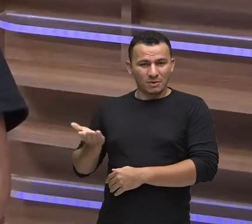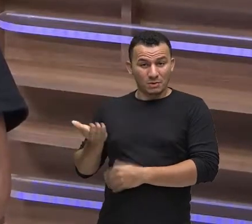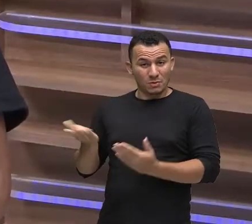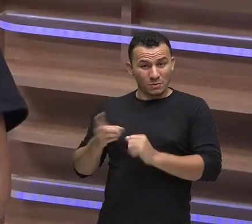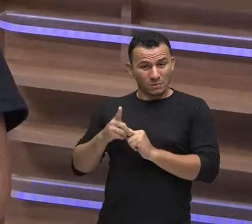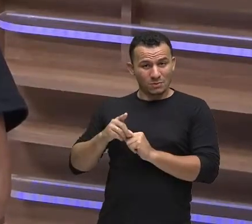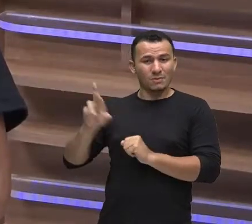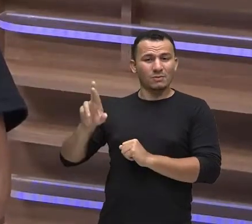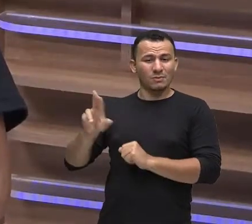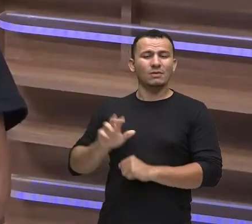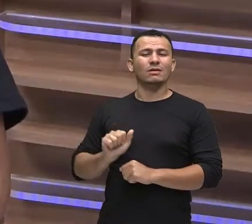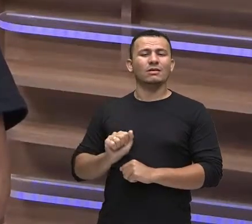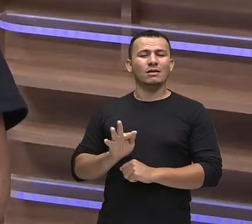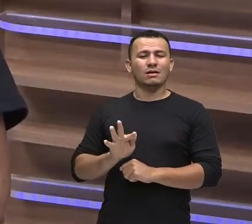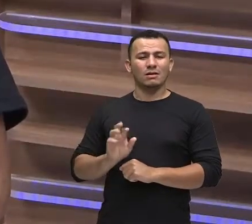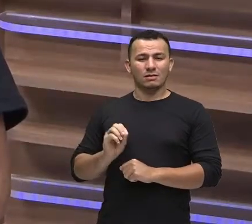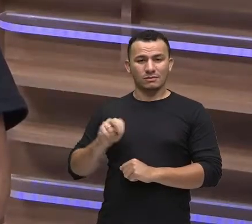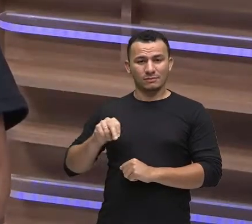doutor Afonso,